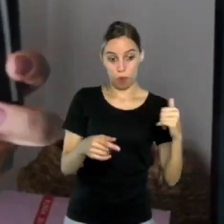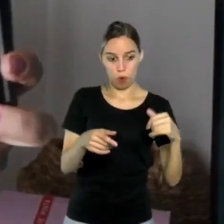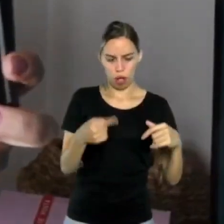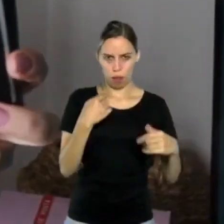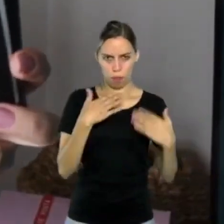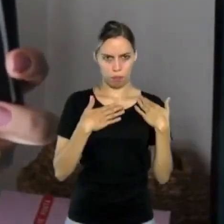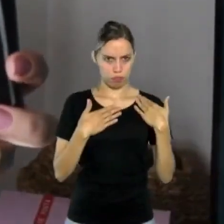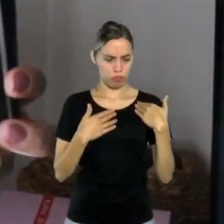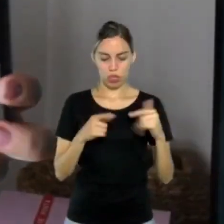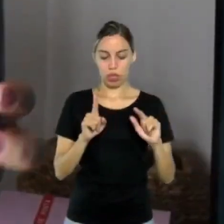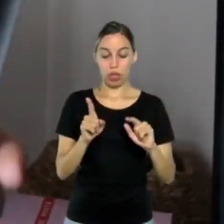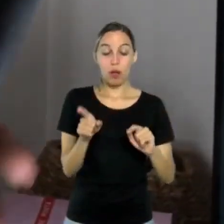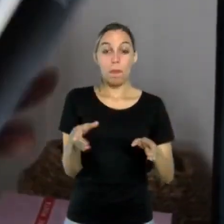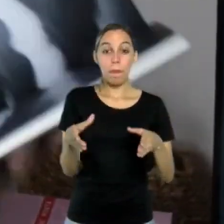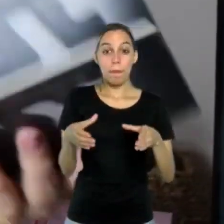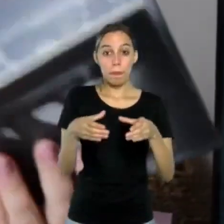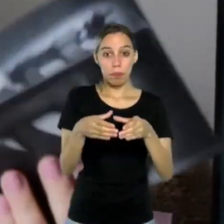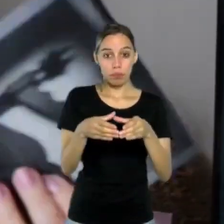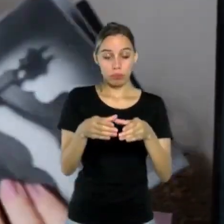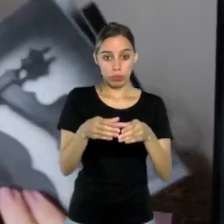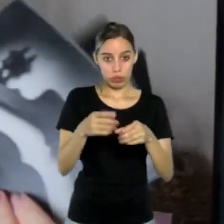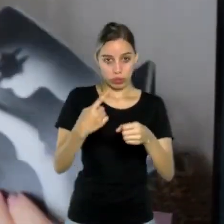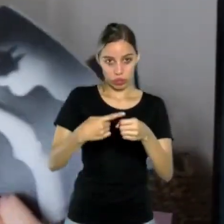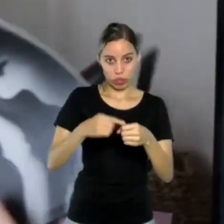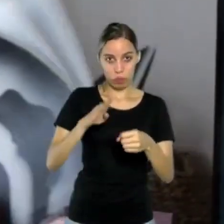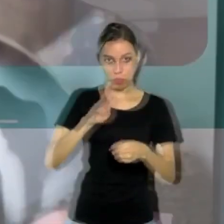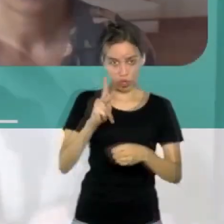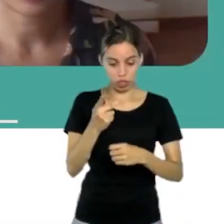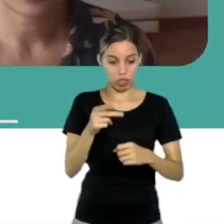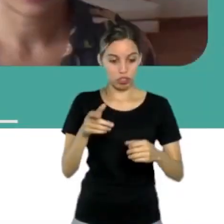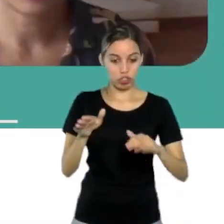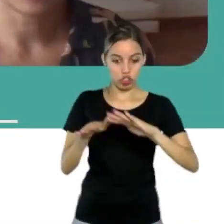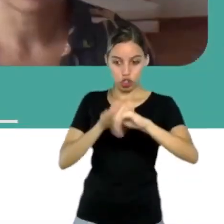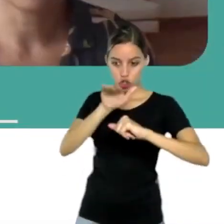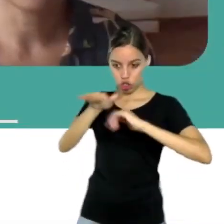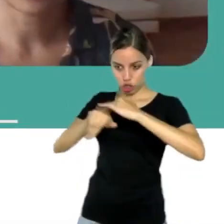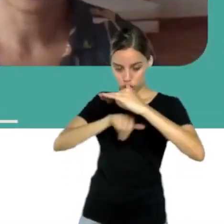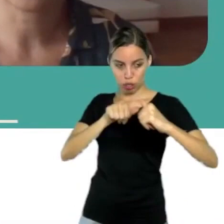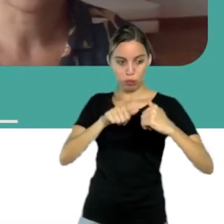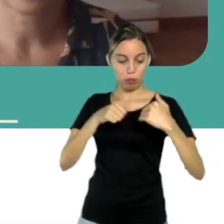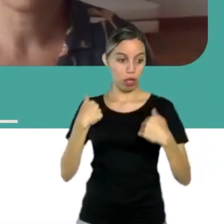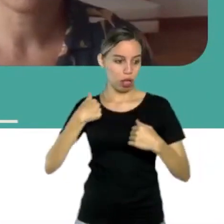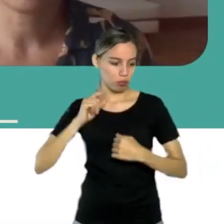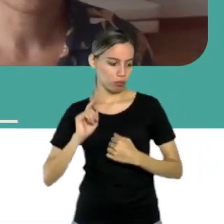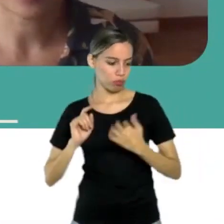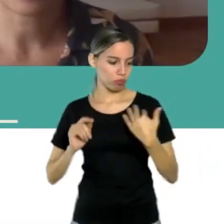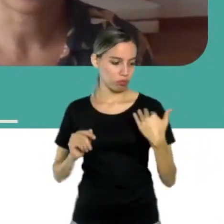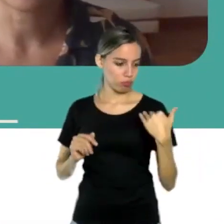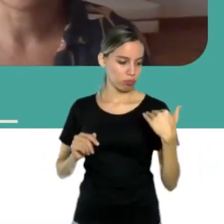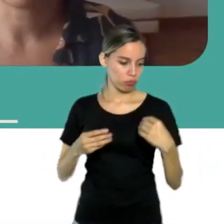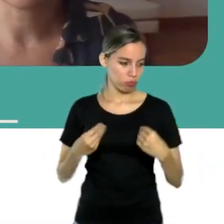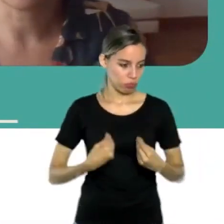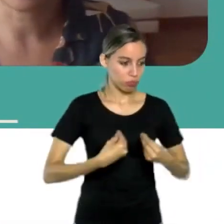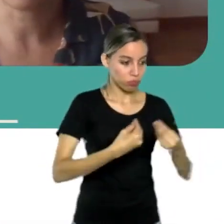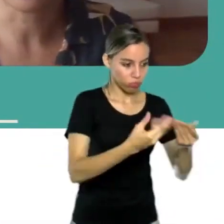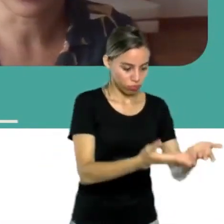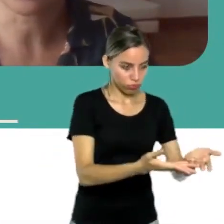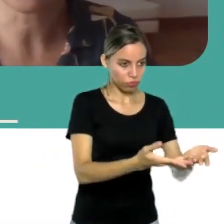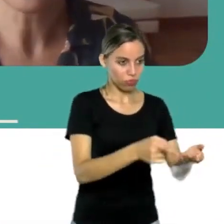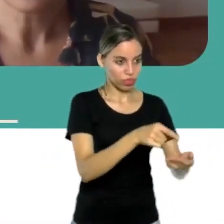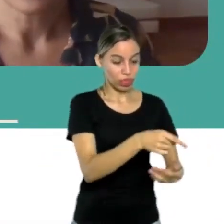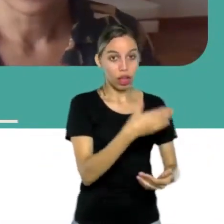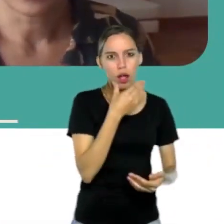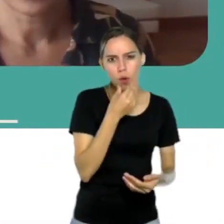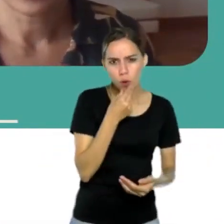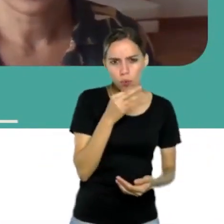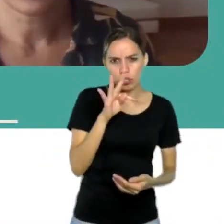original do caderno, e quando o editor leu o texto, né, o Tiago Rendelli, quando ele leu o